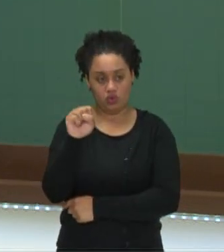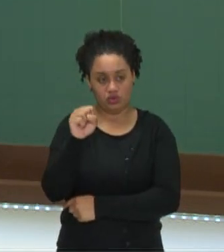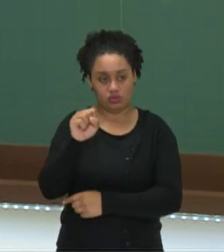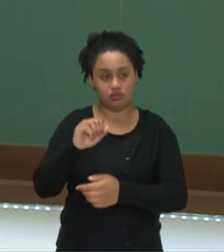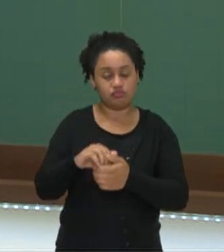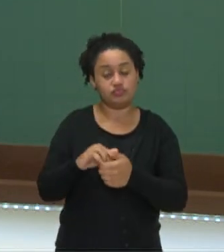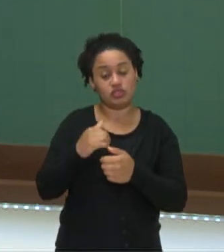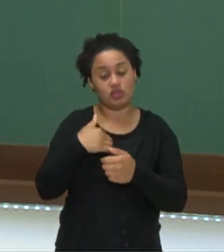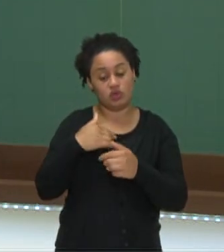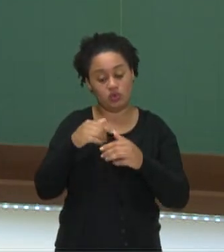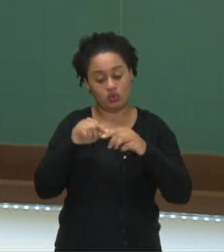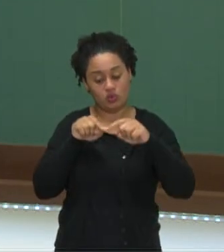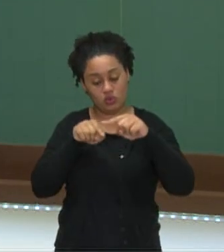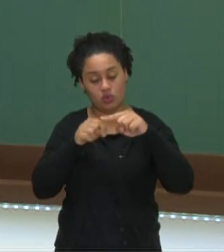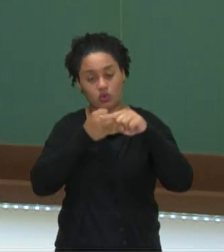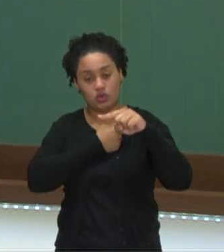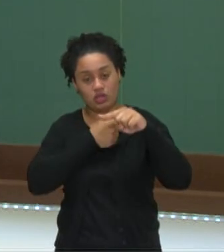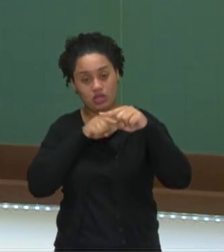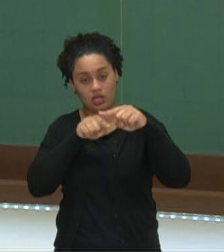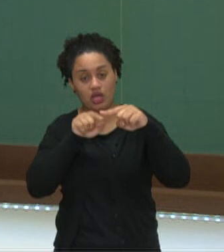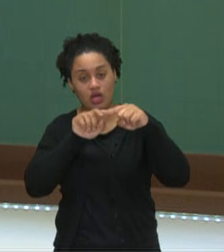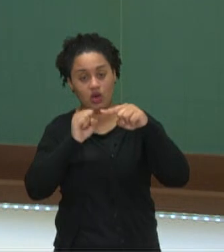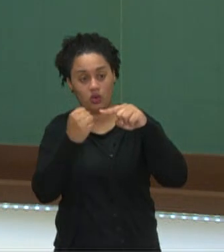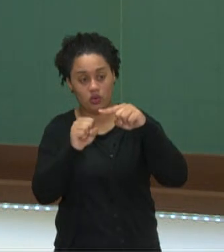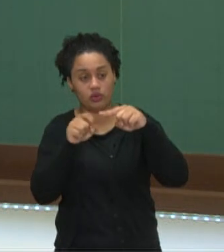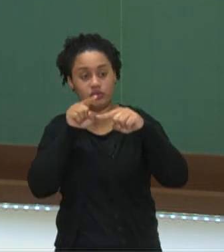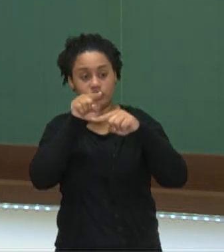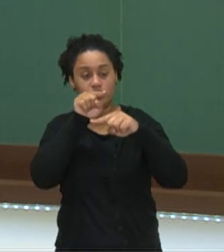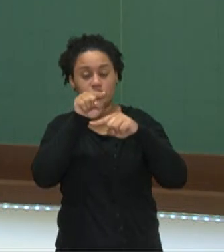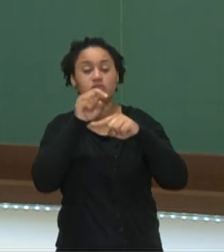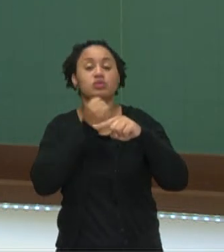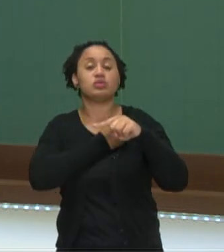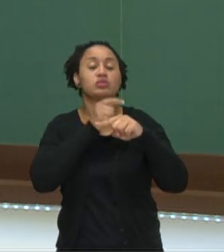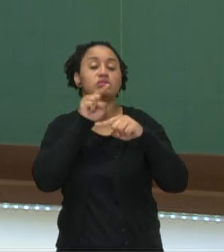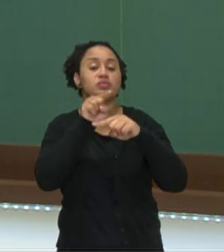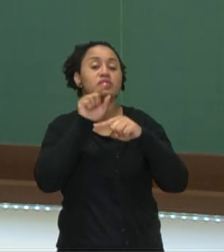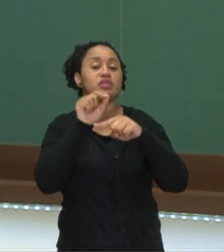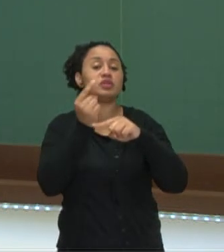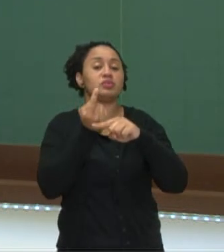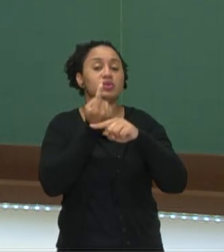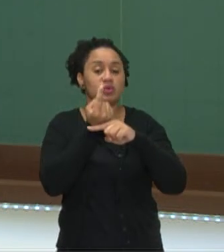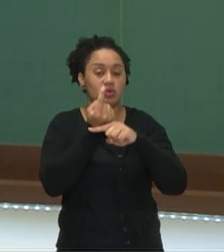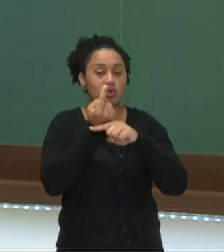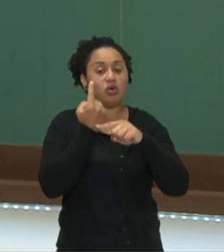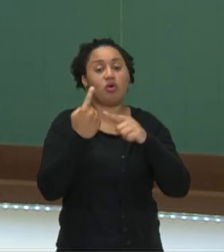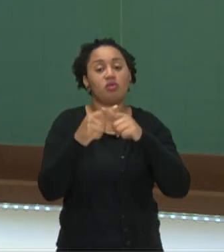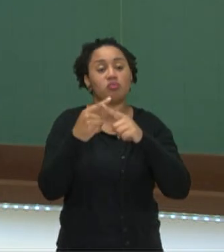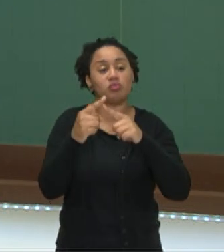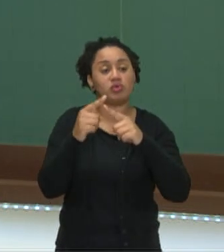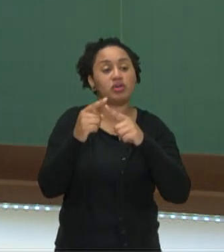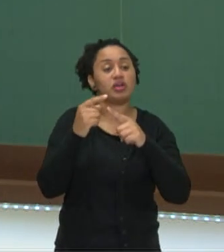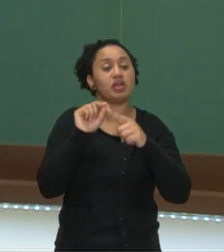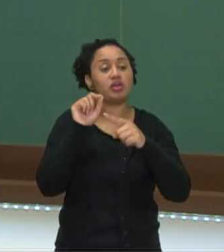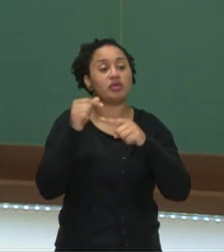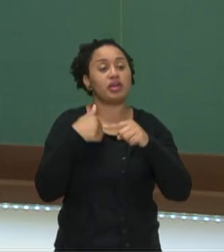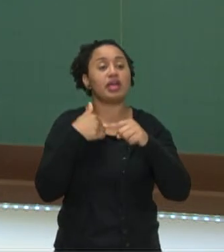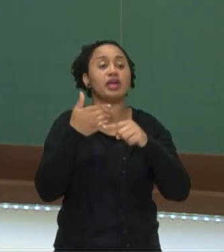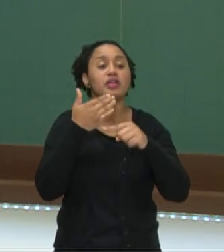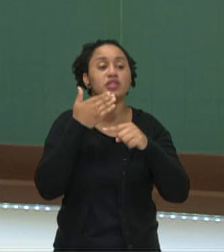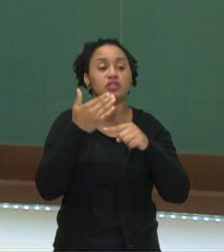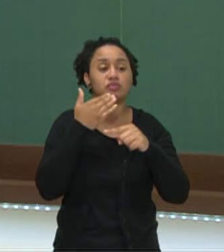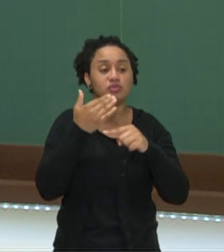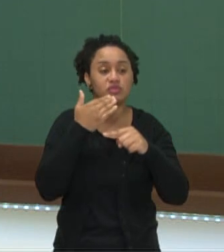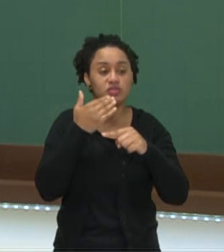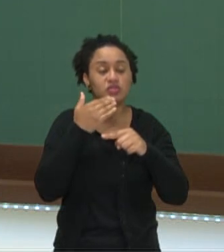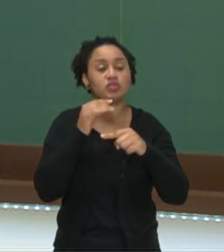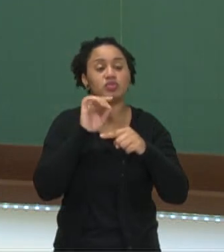fatias, então o número de baixo seria o número 8 e o número de cima vai ser o número 1, porque é o que ele está solicitando,